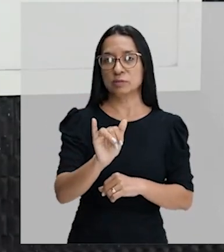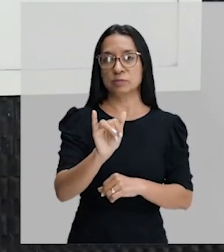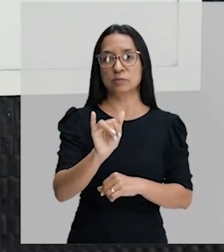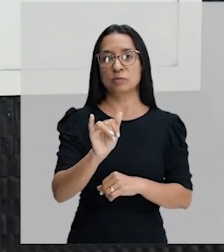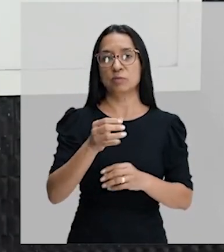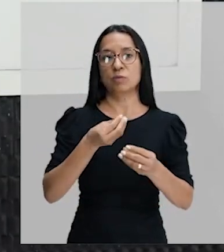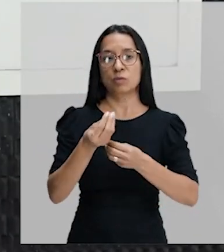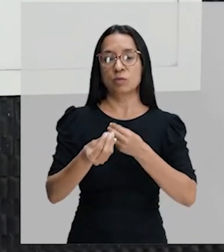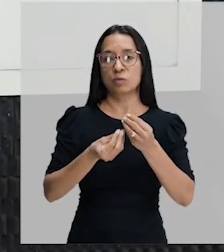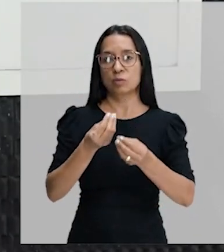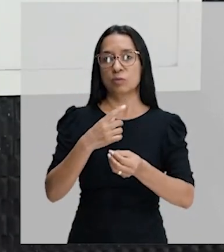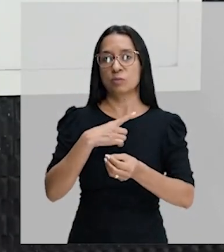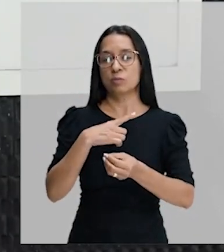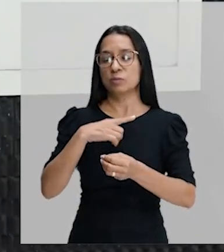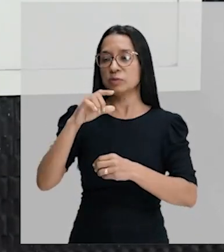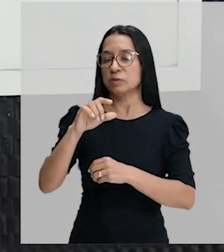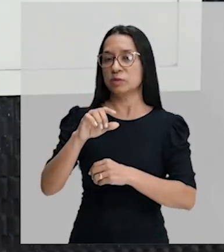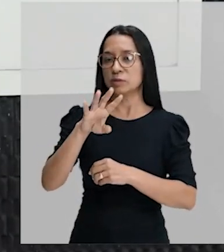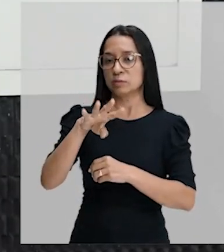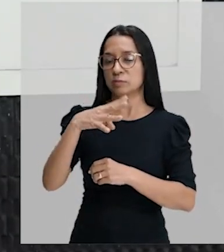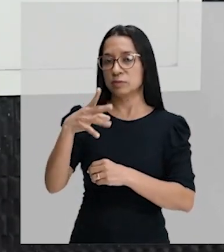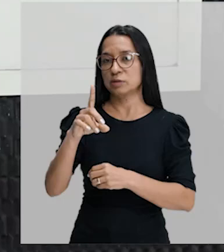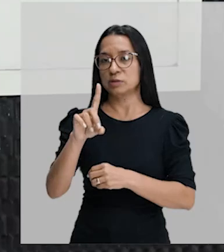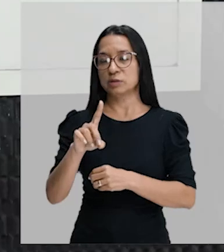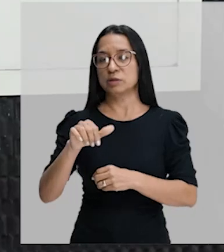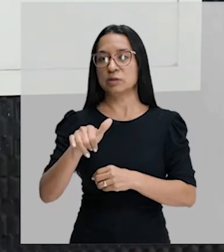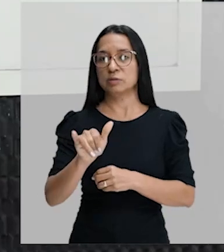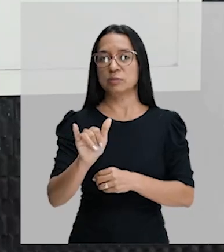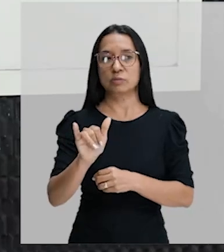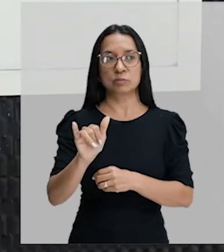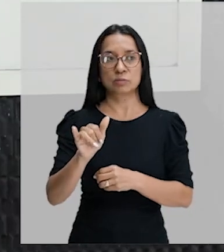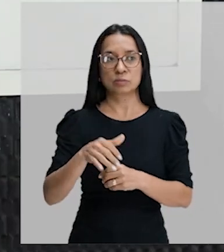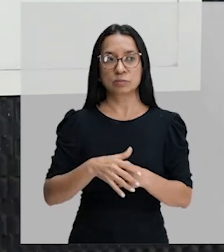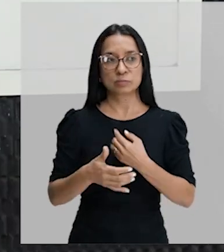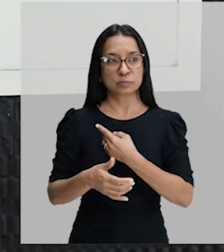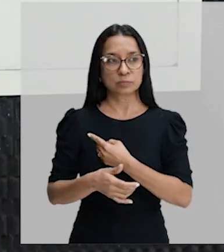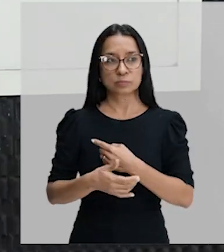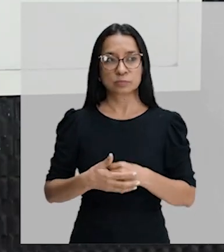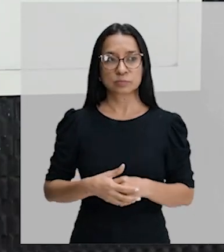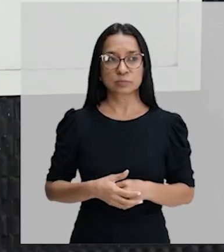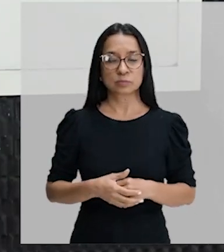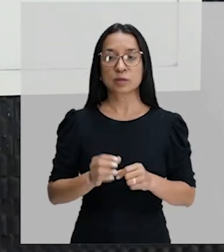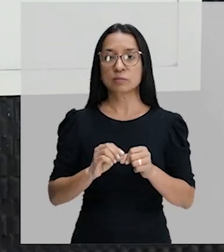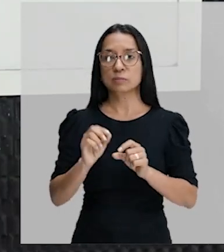Então, como é que vou obter a matriz dy? Nesse caso, o